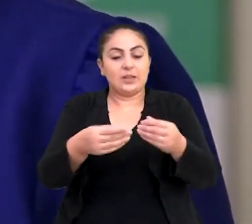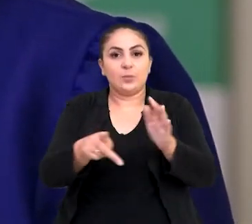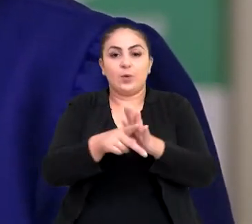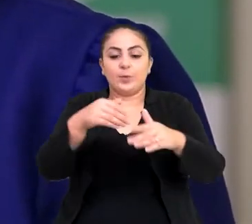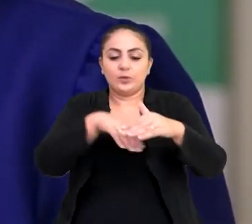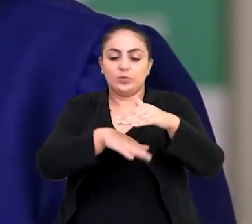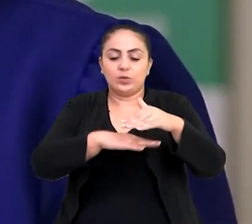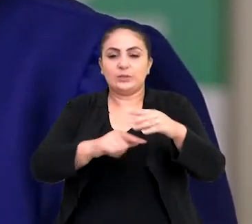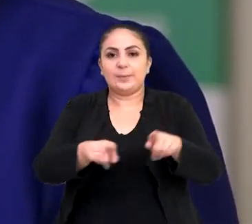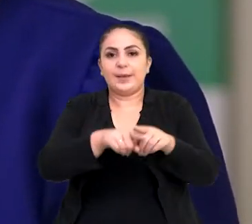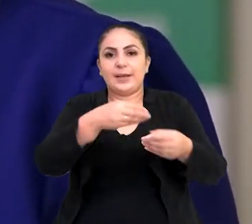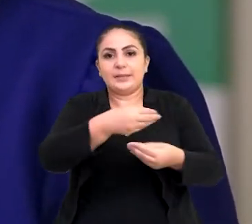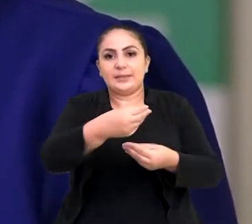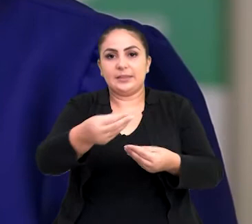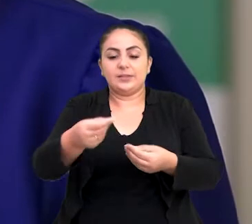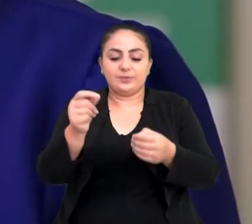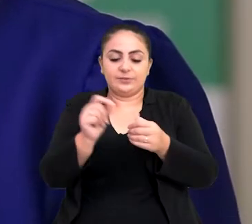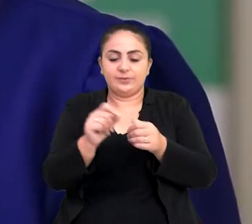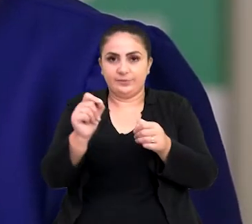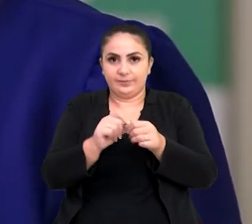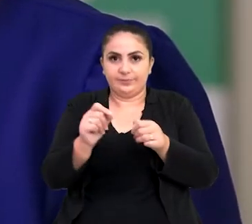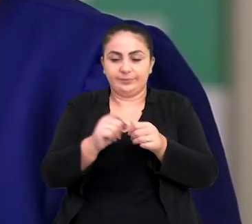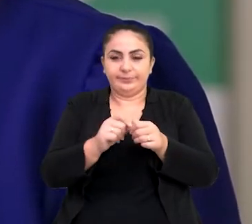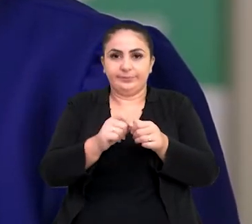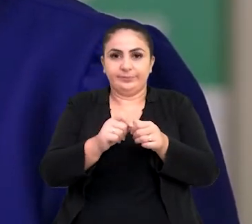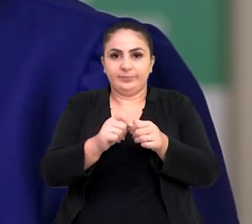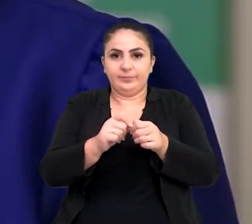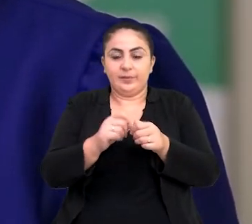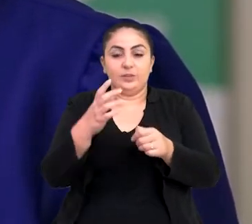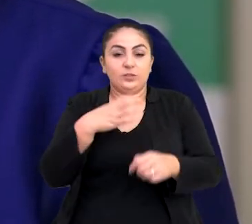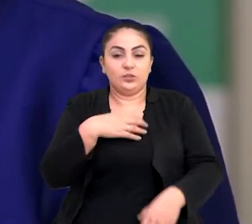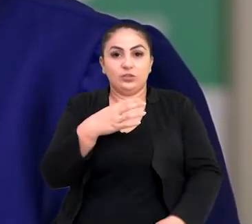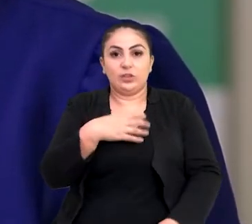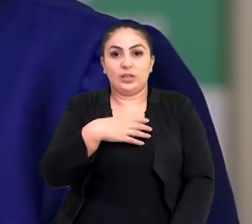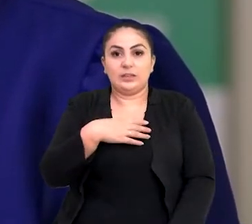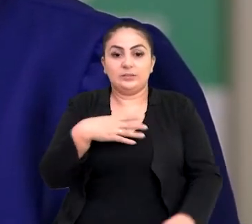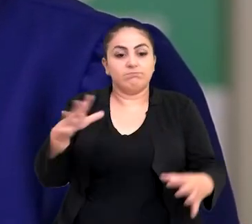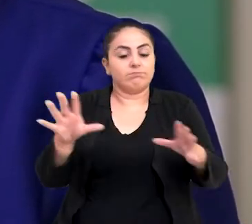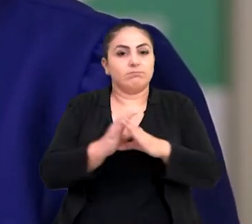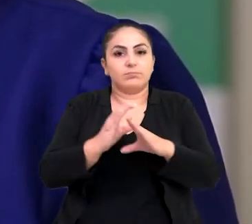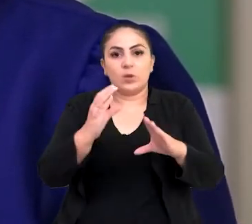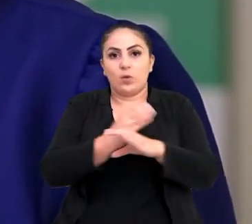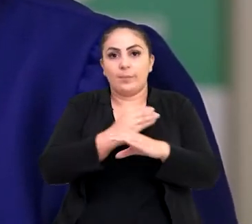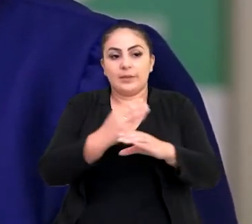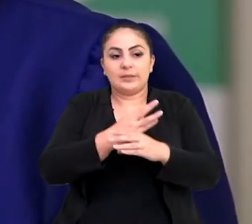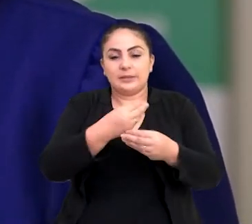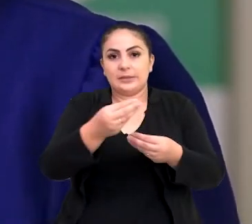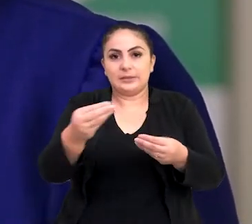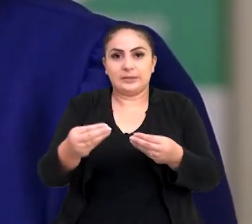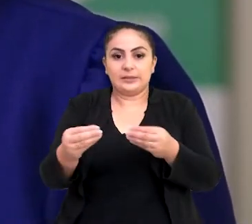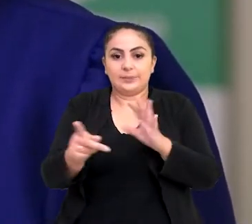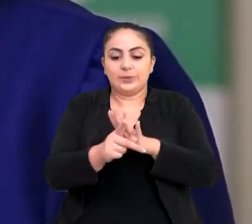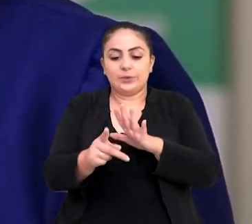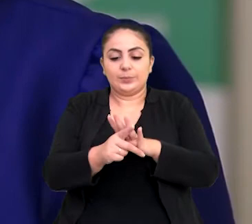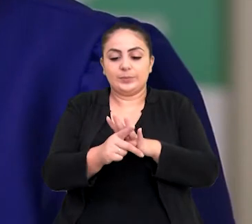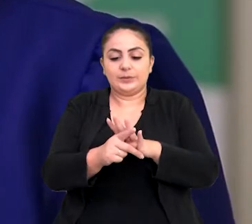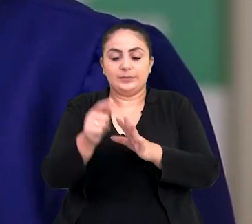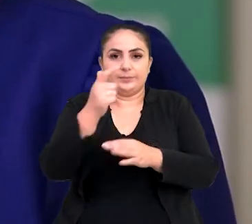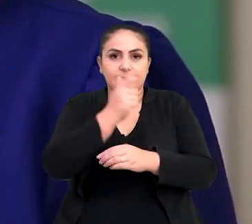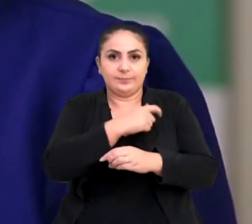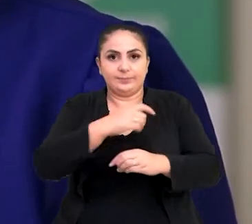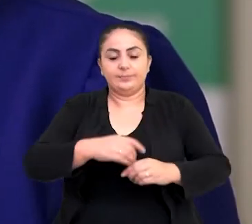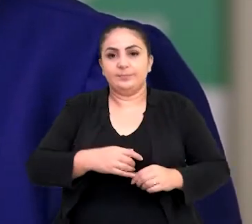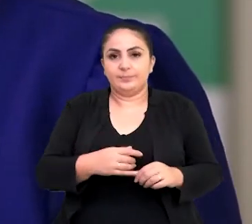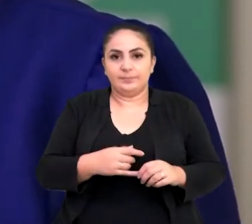e essa distribuição deverá ser feita de forma integrada com a distribuição